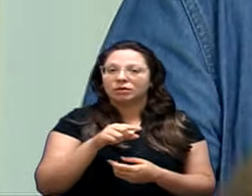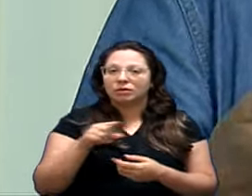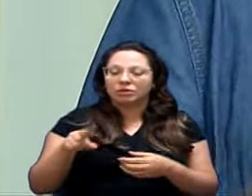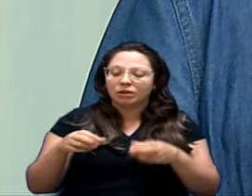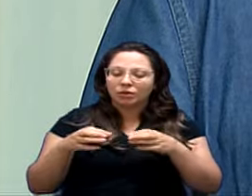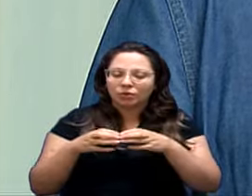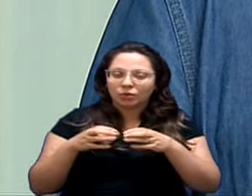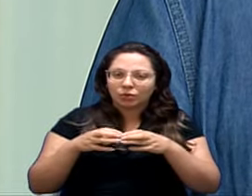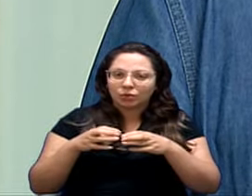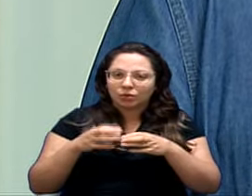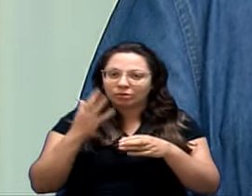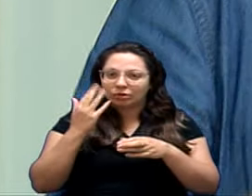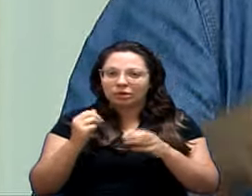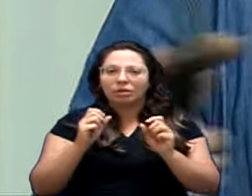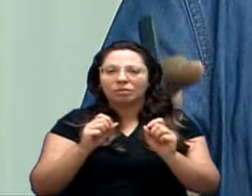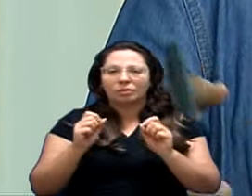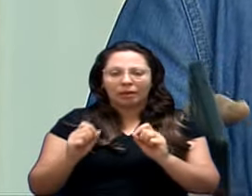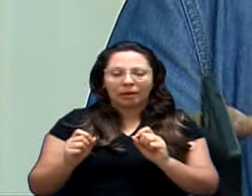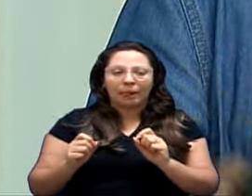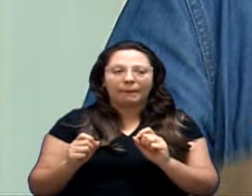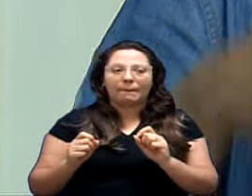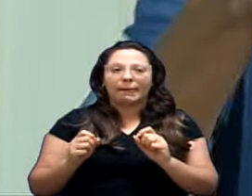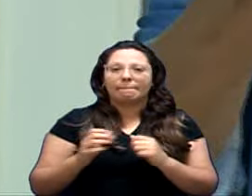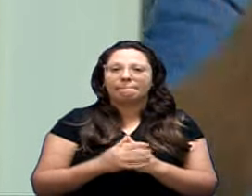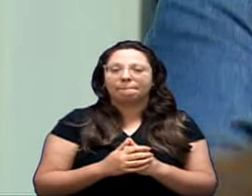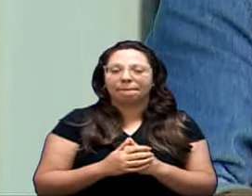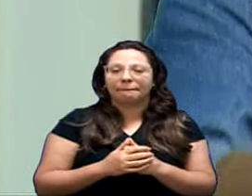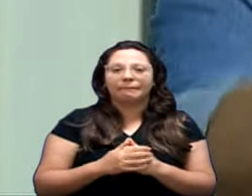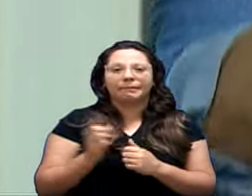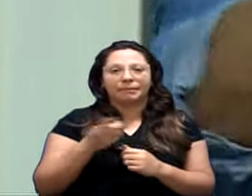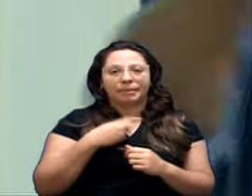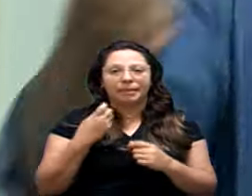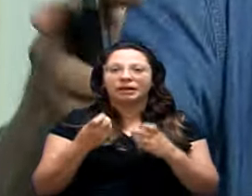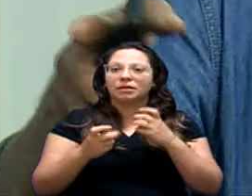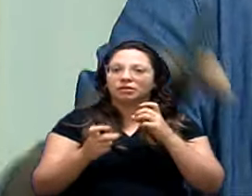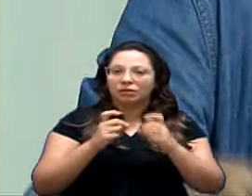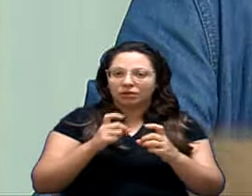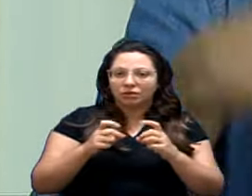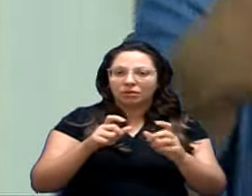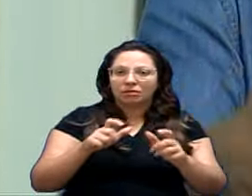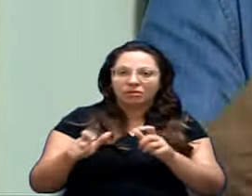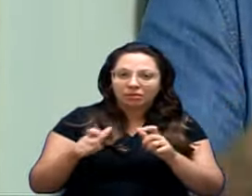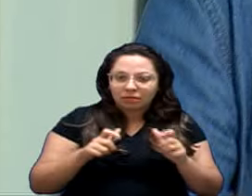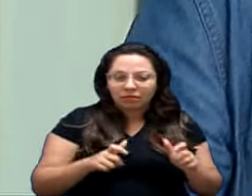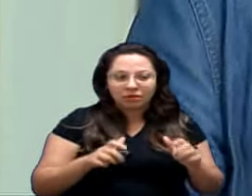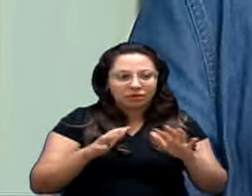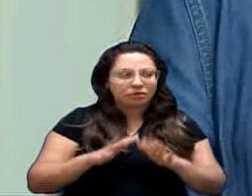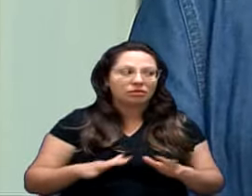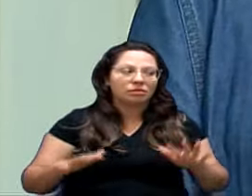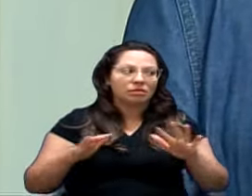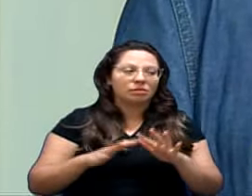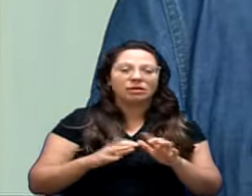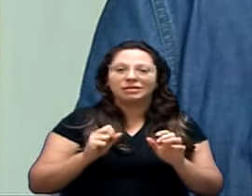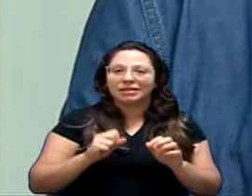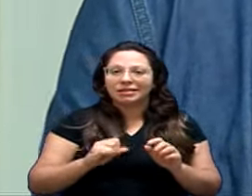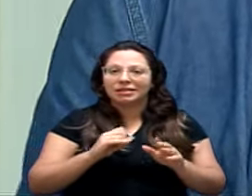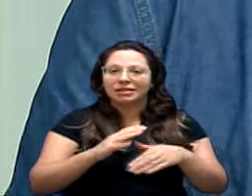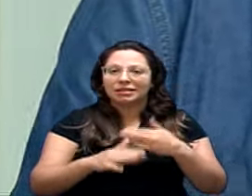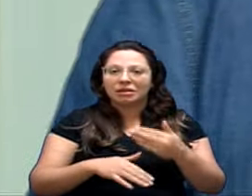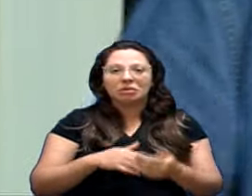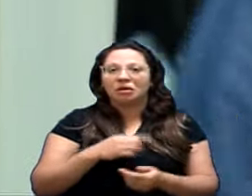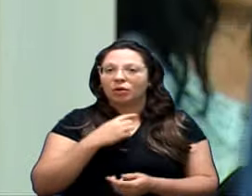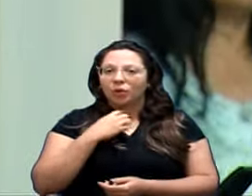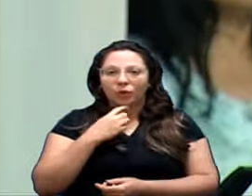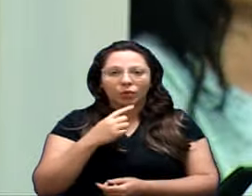equipe com relação a esse decreto sob pena de a gente tá discutindo o macrozoneamento e ele não valer nada na hora de emissão de um